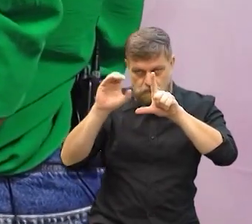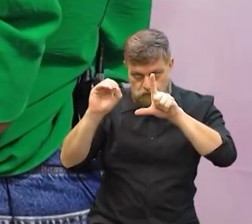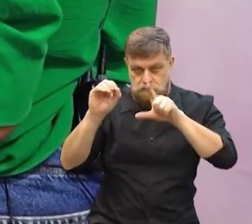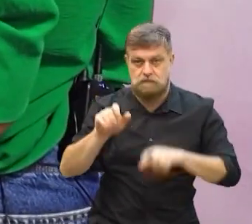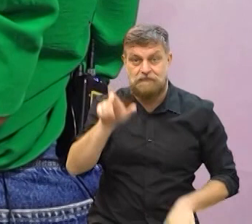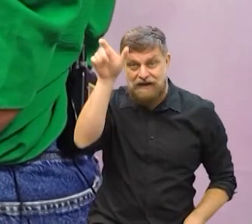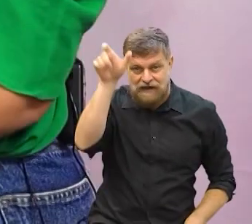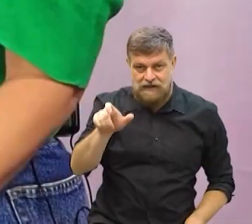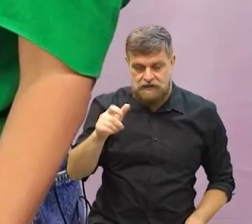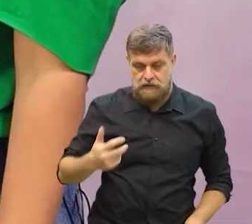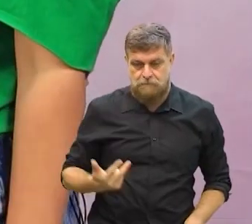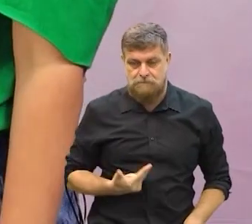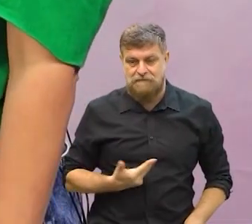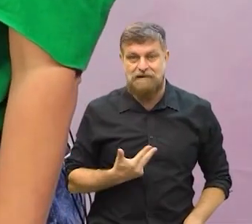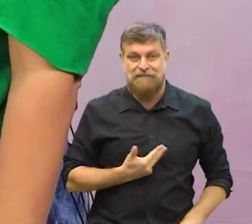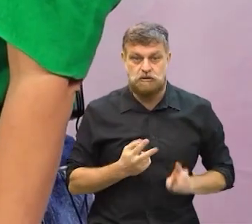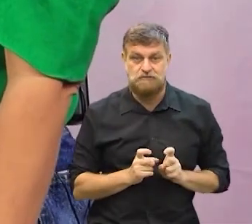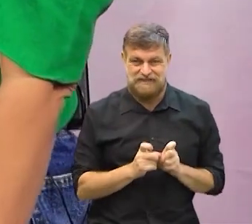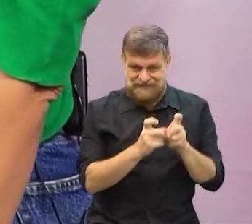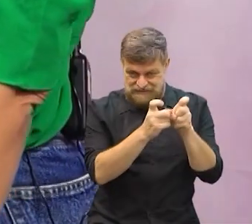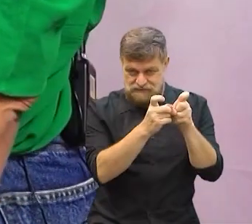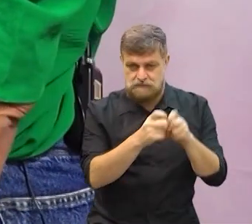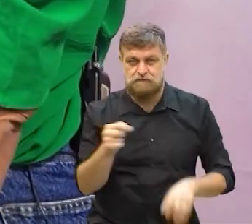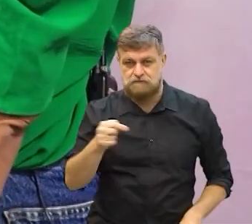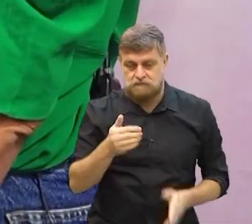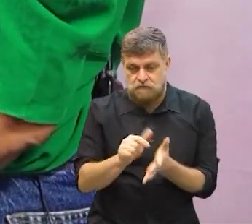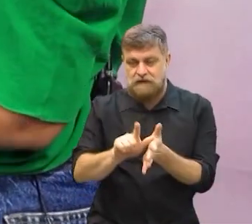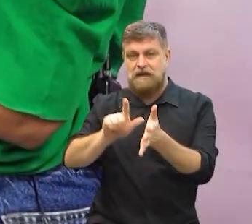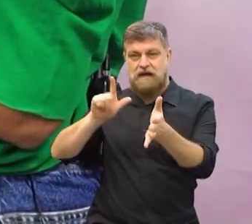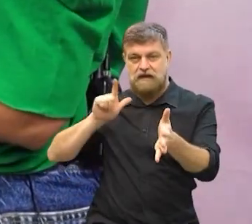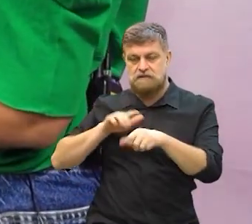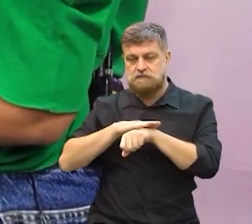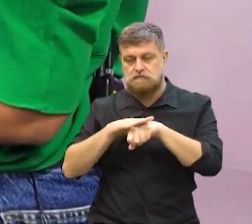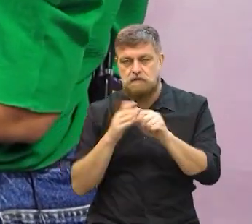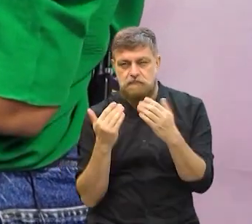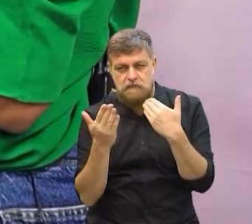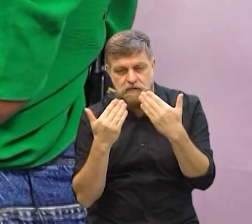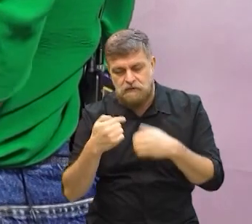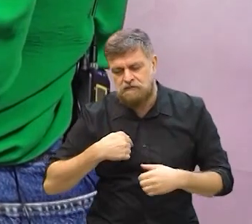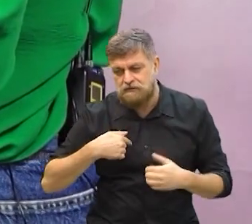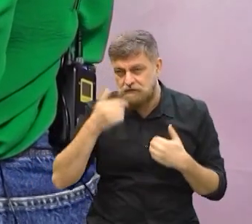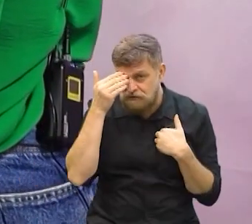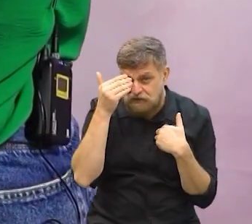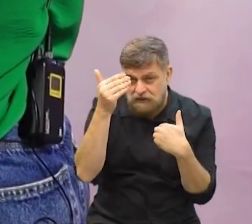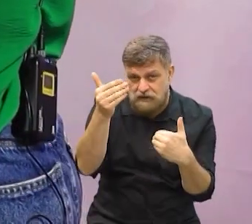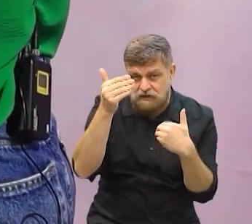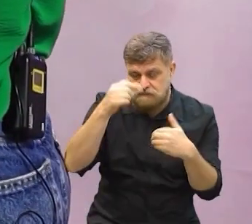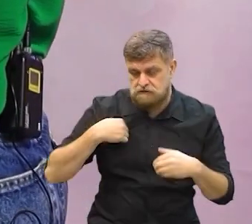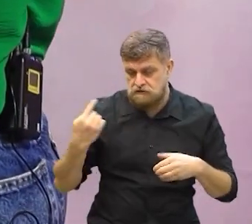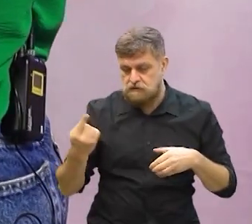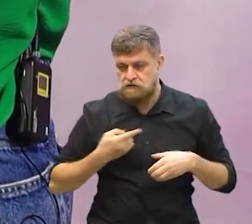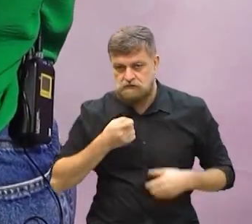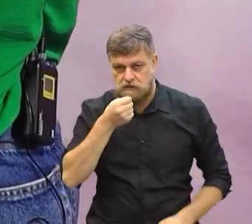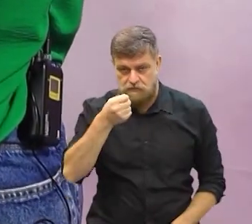Braga Azevedo. Ele é cirurgião oncológico. Doutor, antes de começar essa nossa conversa, obrigada, viu, por atender a